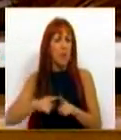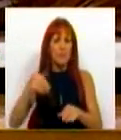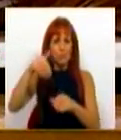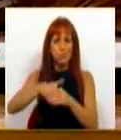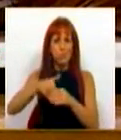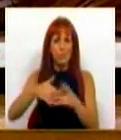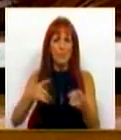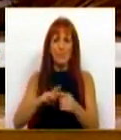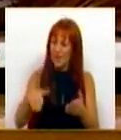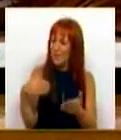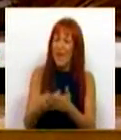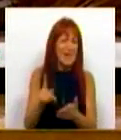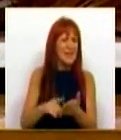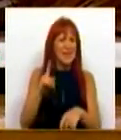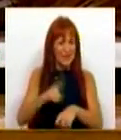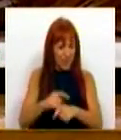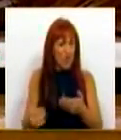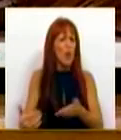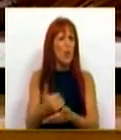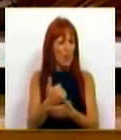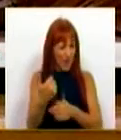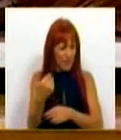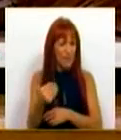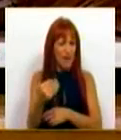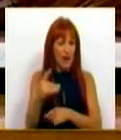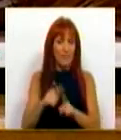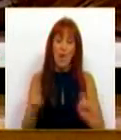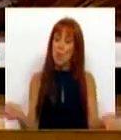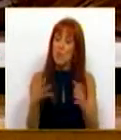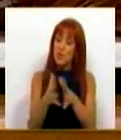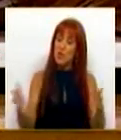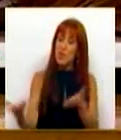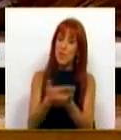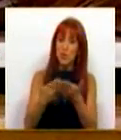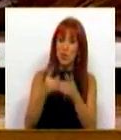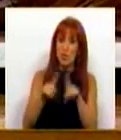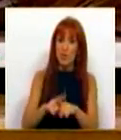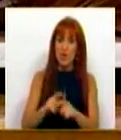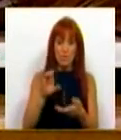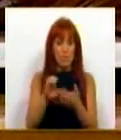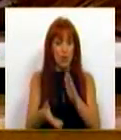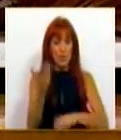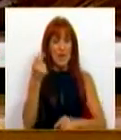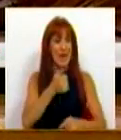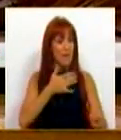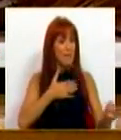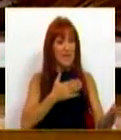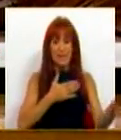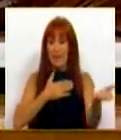interna, levará tempo a recuperar. Promover o crescimento económico e a capitalização das